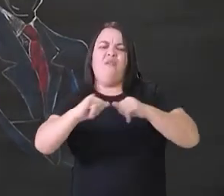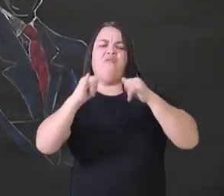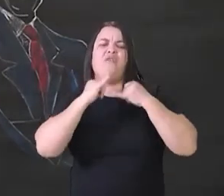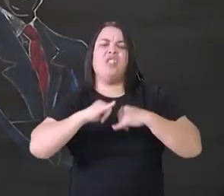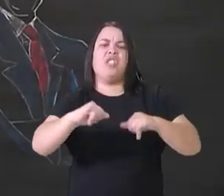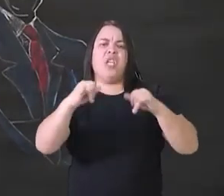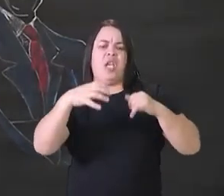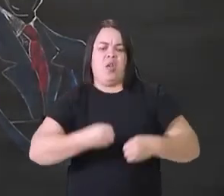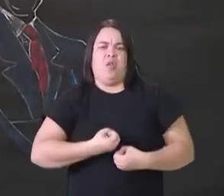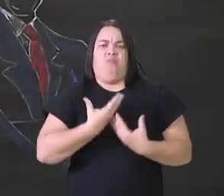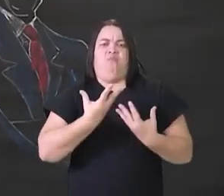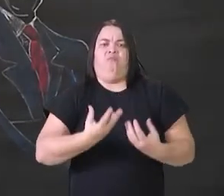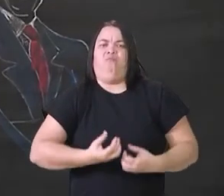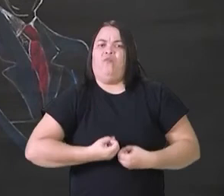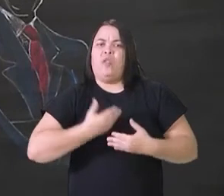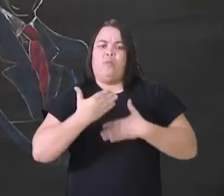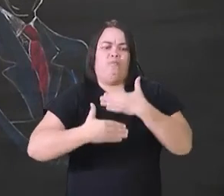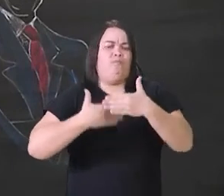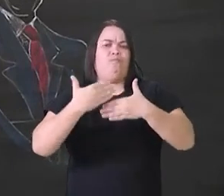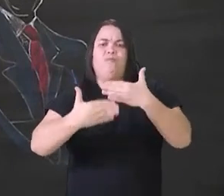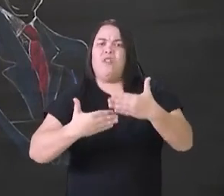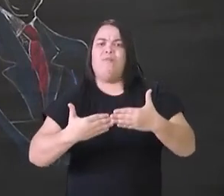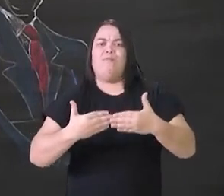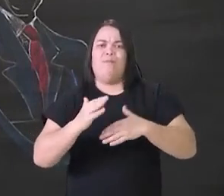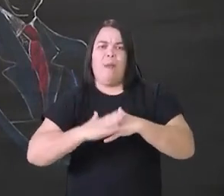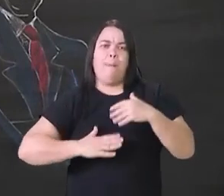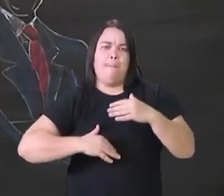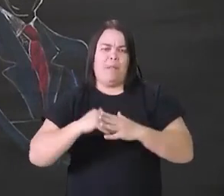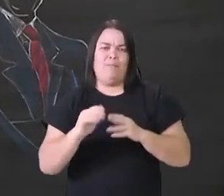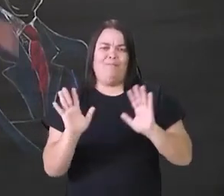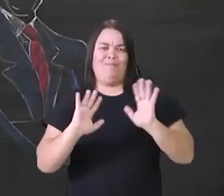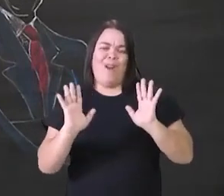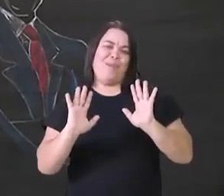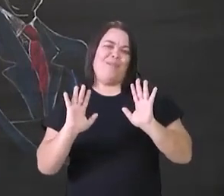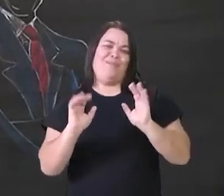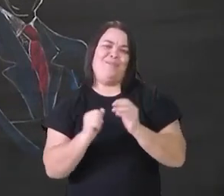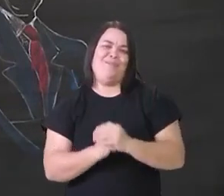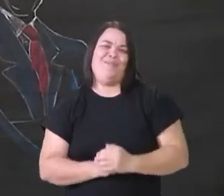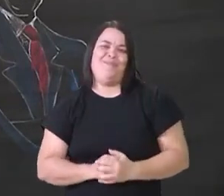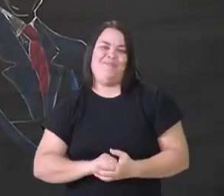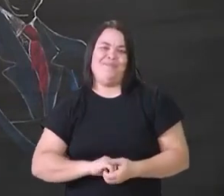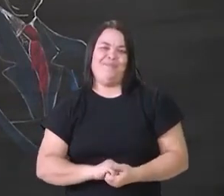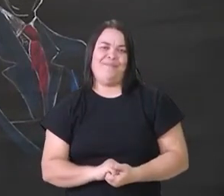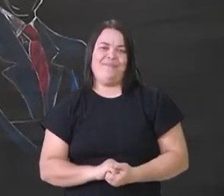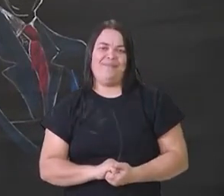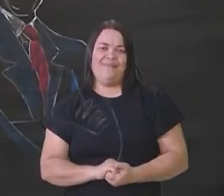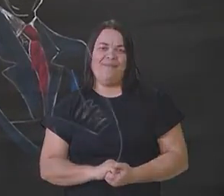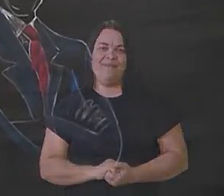quer, o que você não quer, desenvolver a sua habilidade. Bye bye, guys. See you.